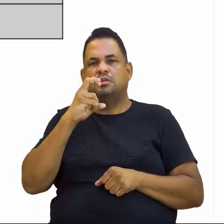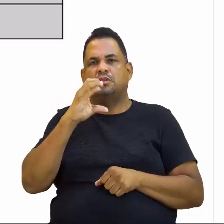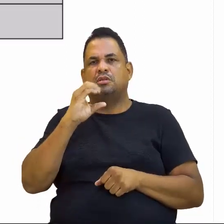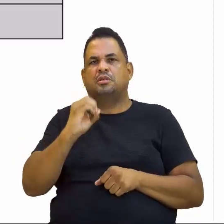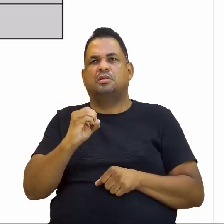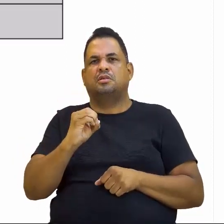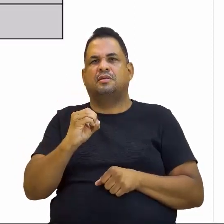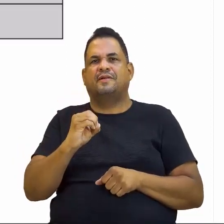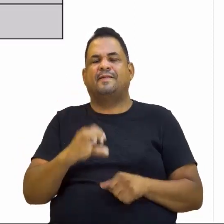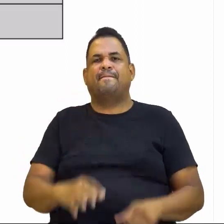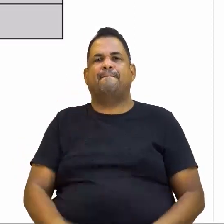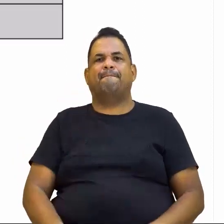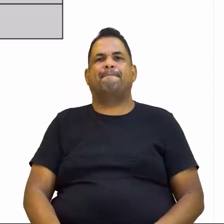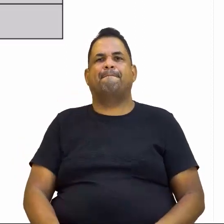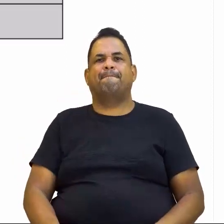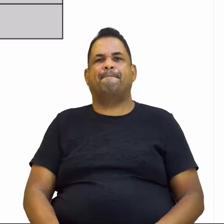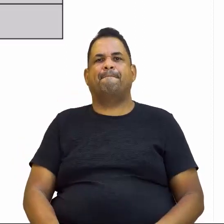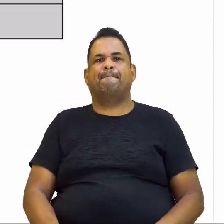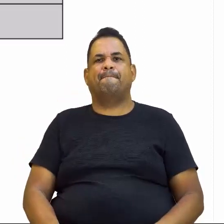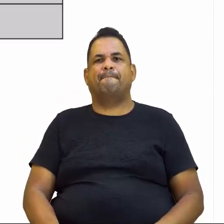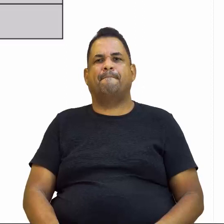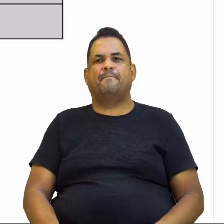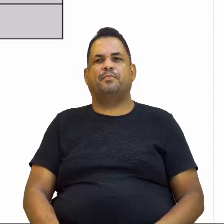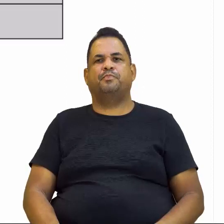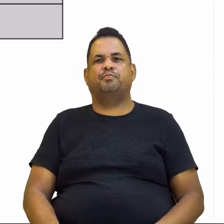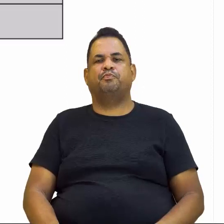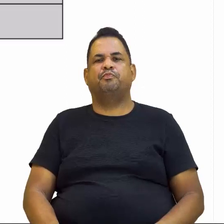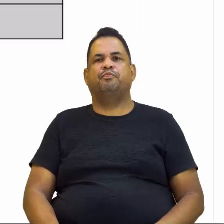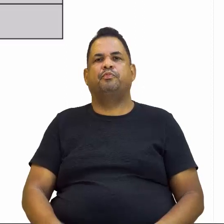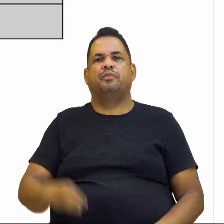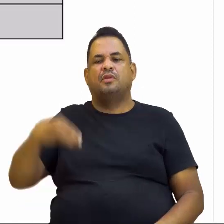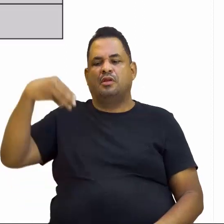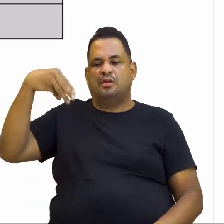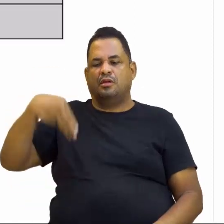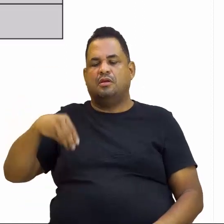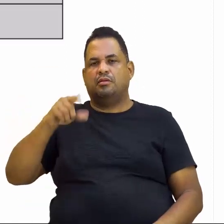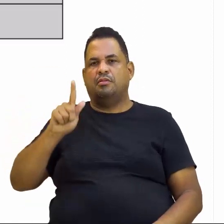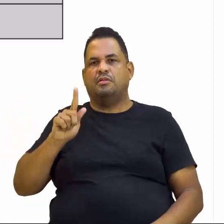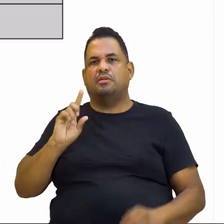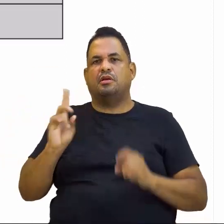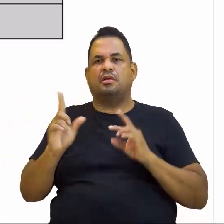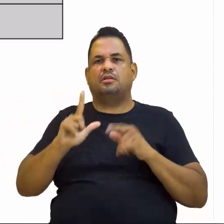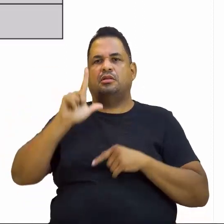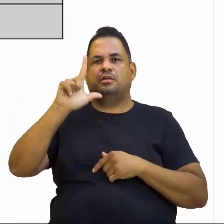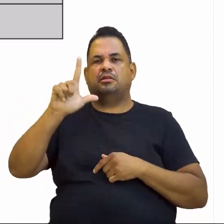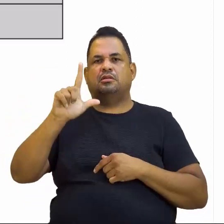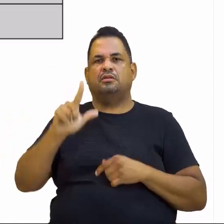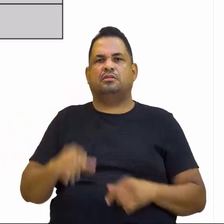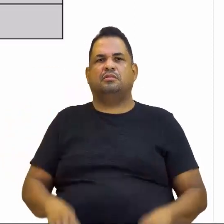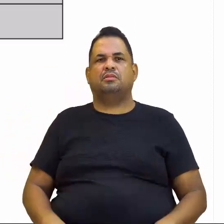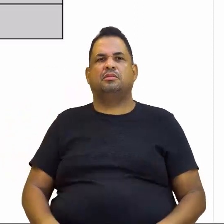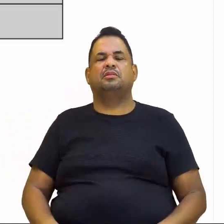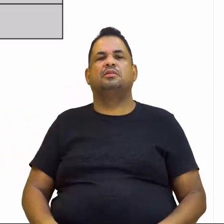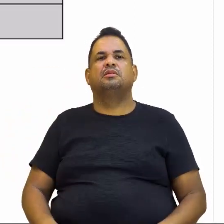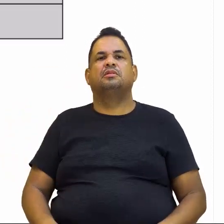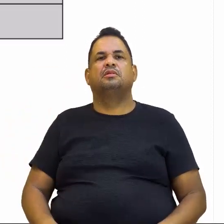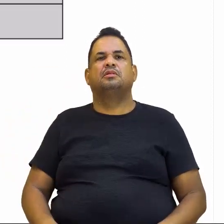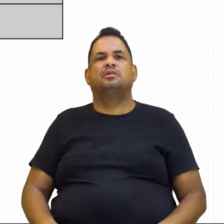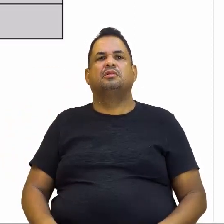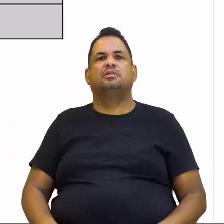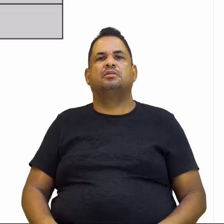a concentração dela, de 50 miligramas por litro. Água mole. Se